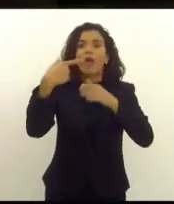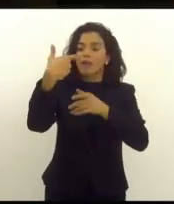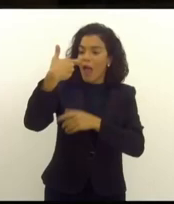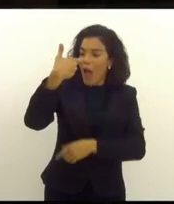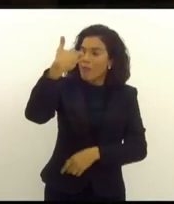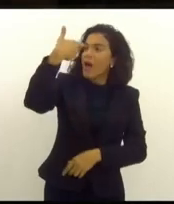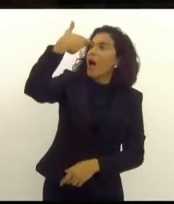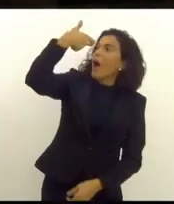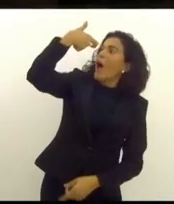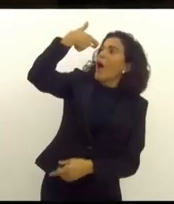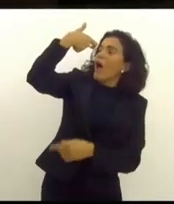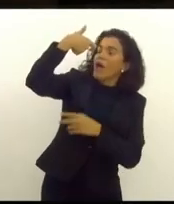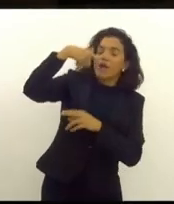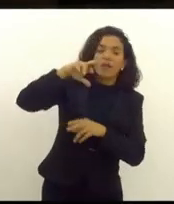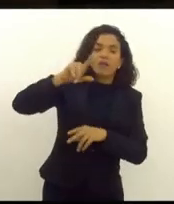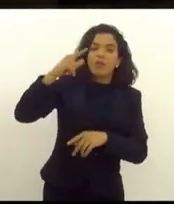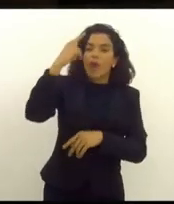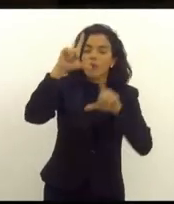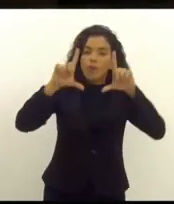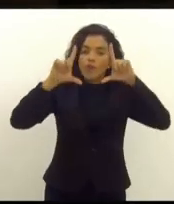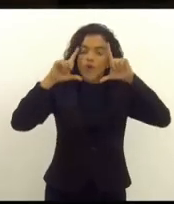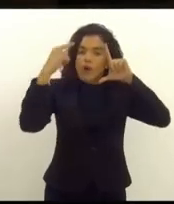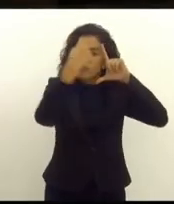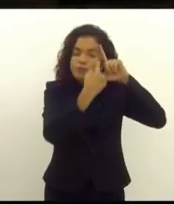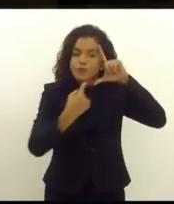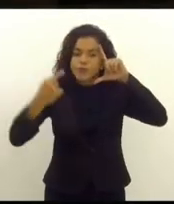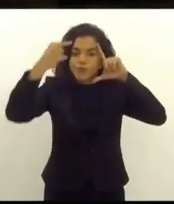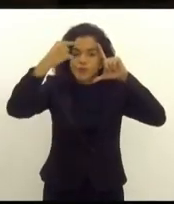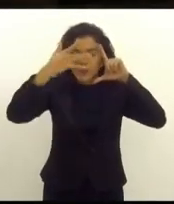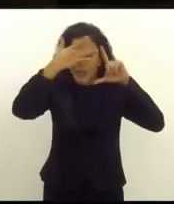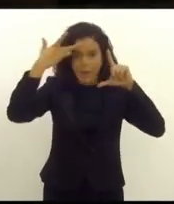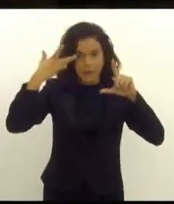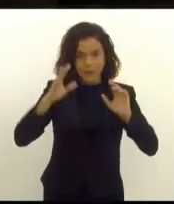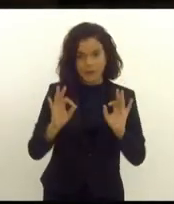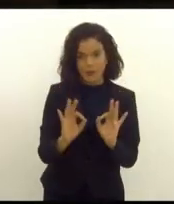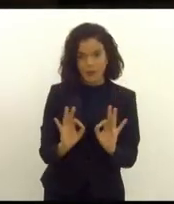na arma e não da fisionomia do assaltante